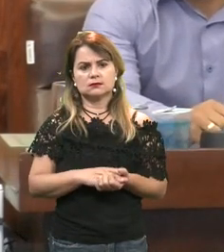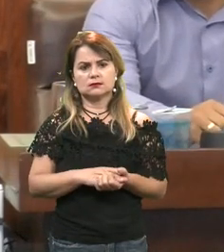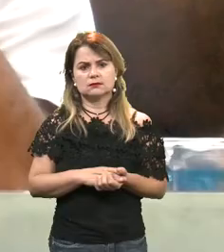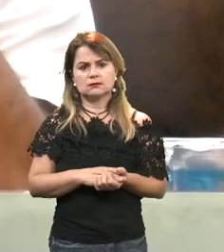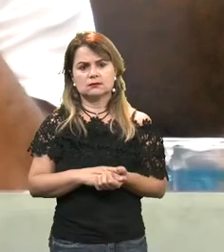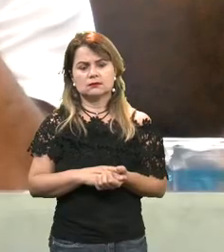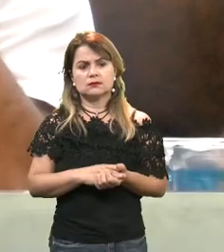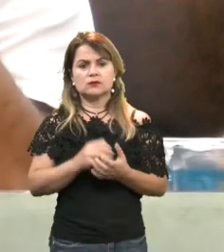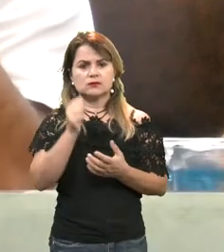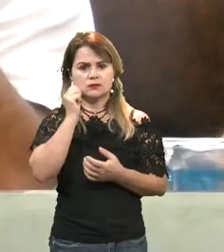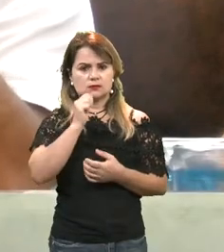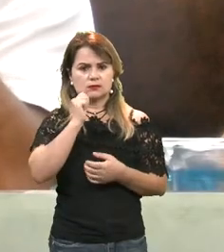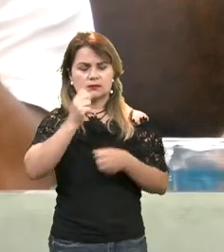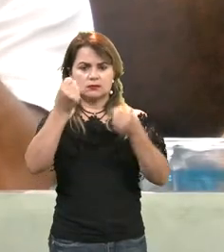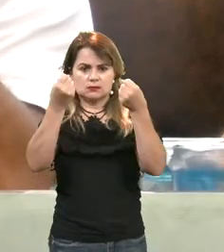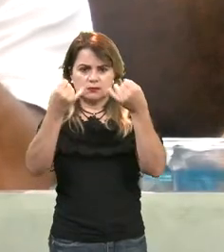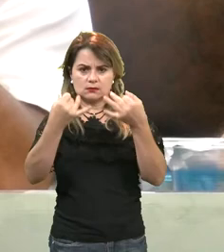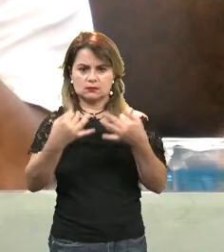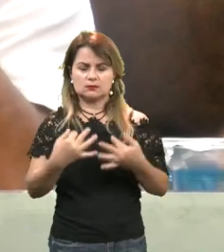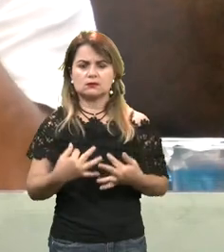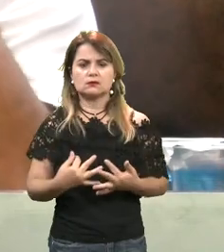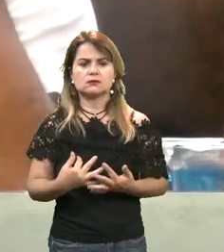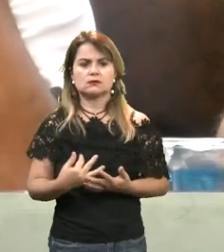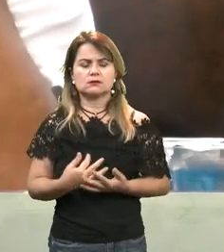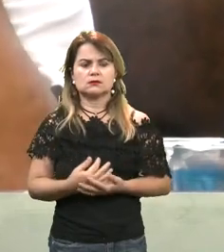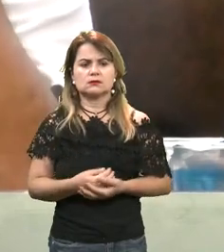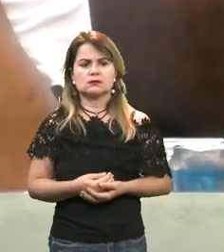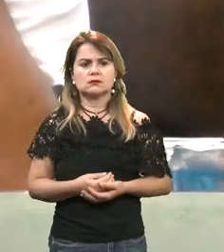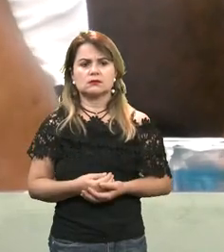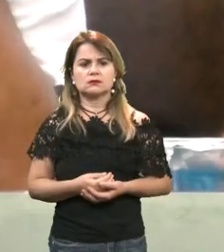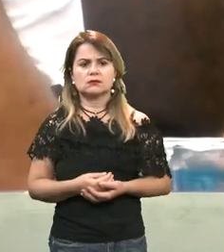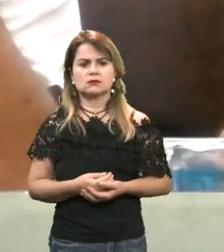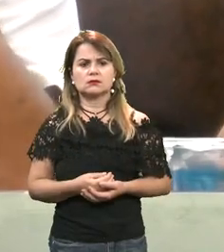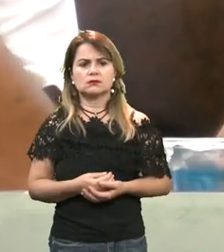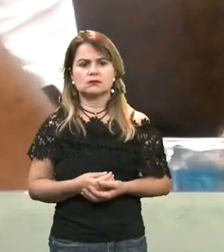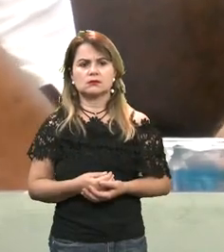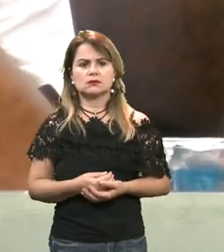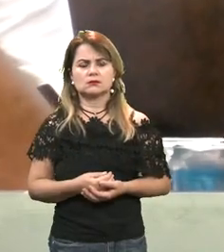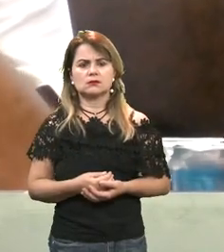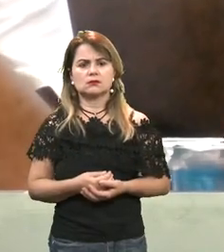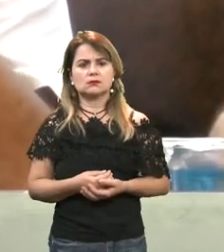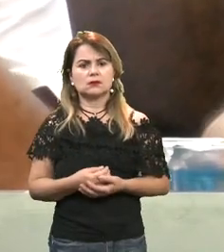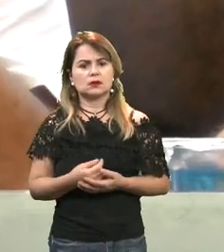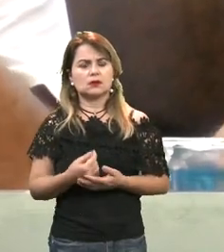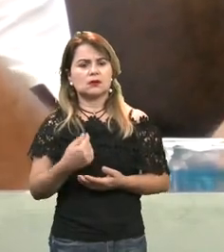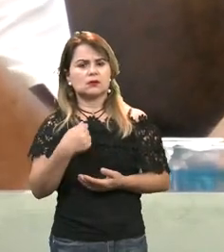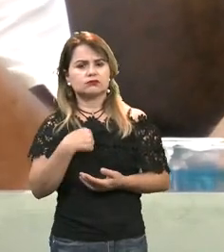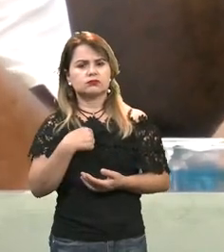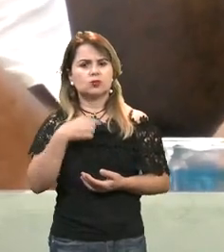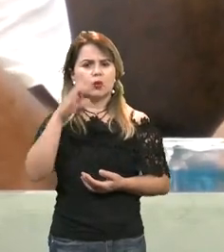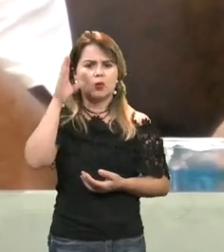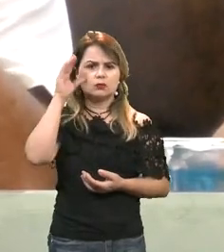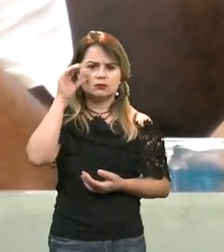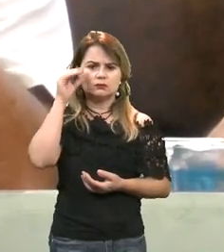Na fala da Carol, e até curiosamente eu havia anotado aqui,